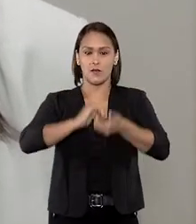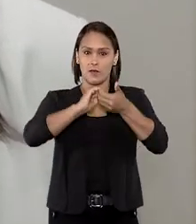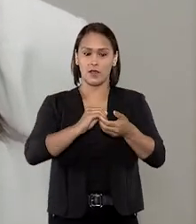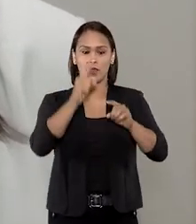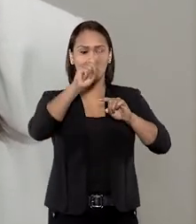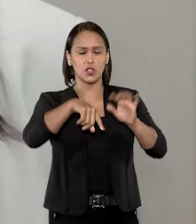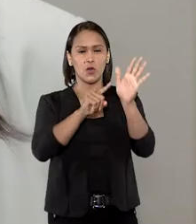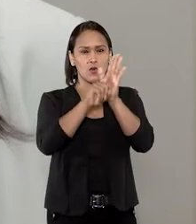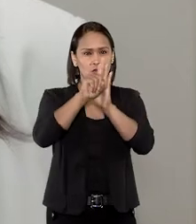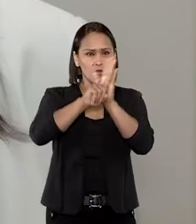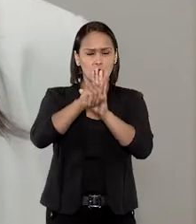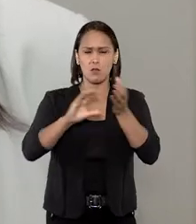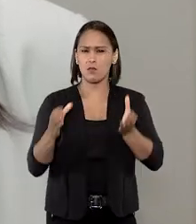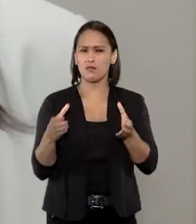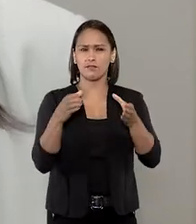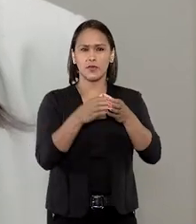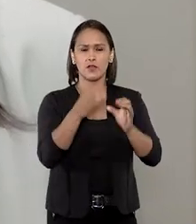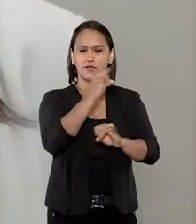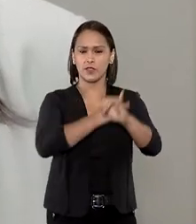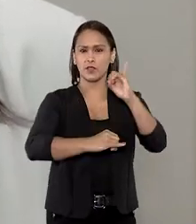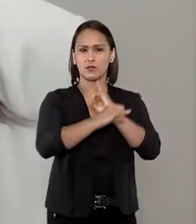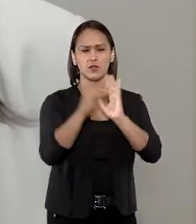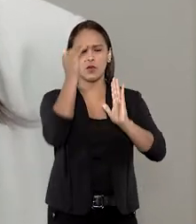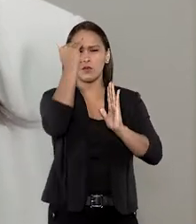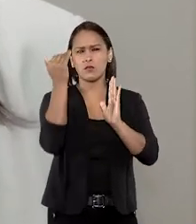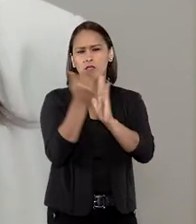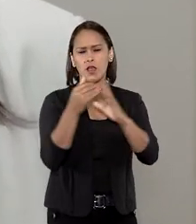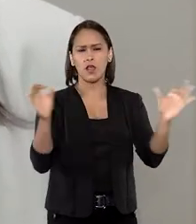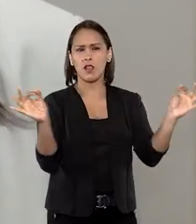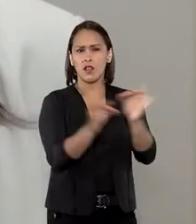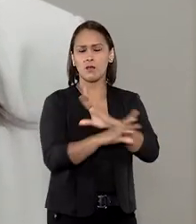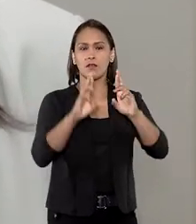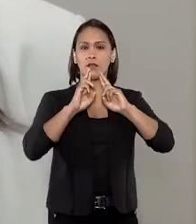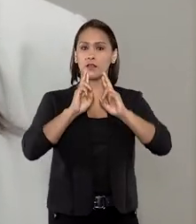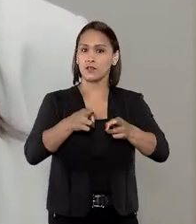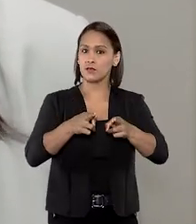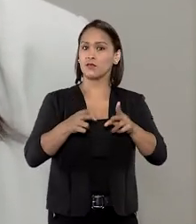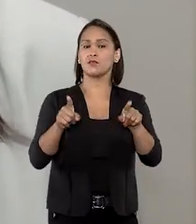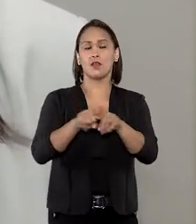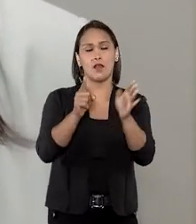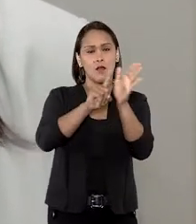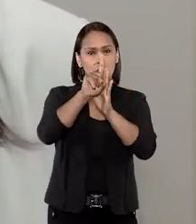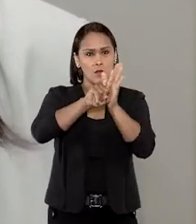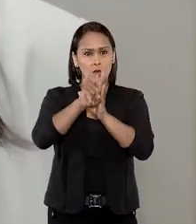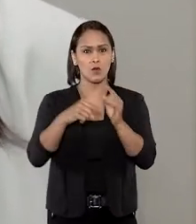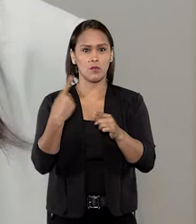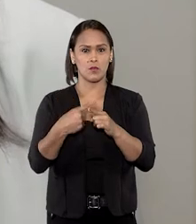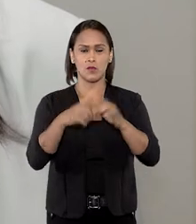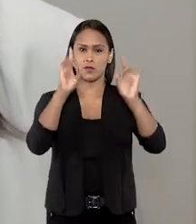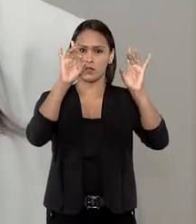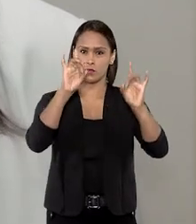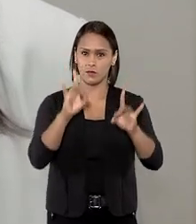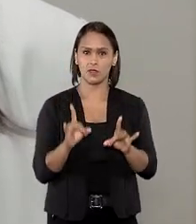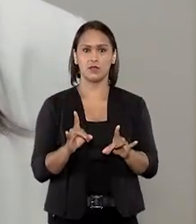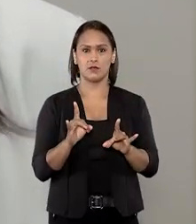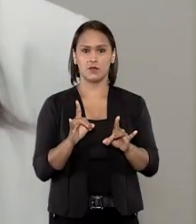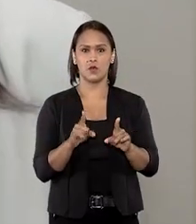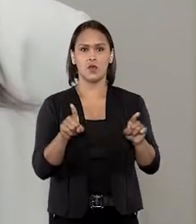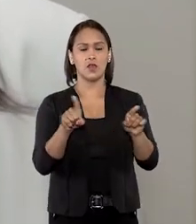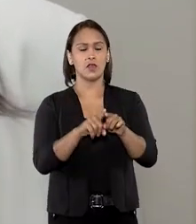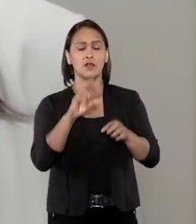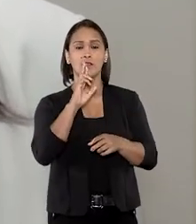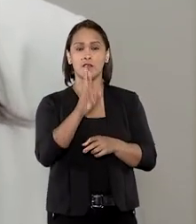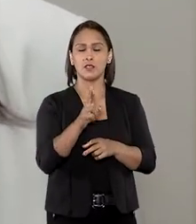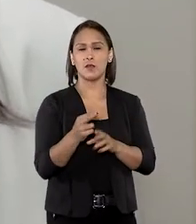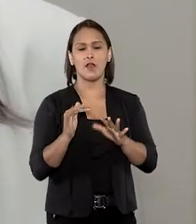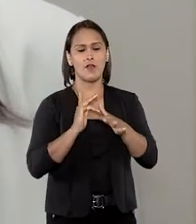que os provedores de pesquisa não podem ser obrigados a eliminar resultados derivados da busca por termos específicos, nem